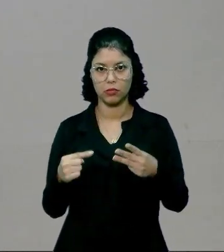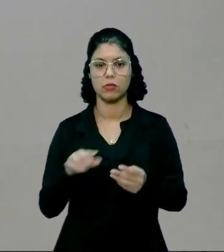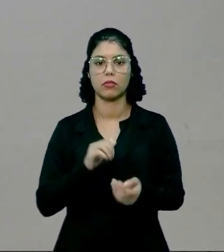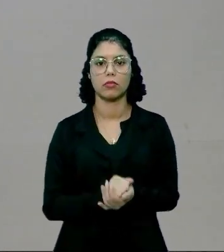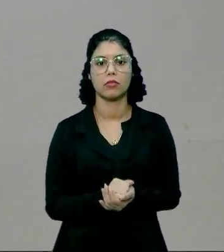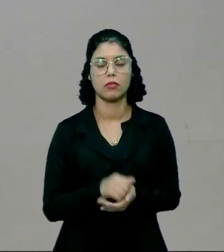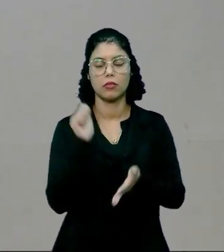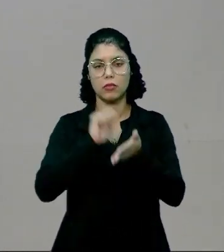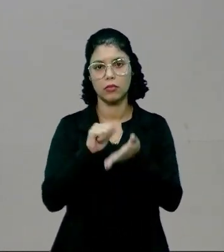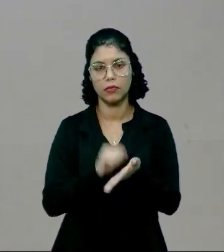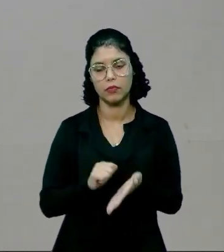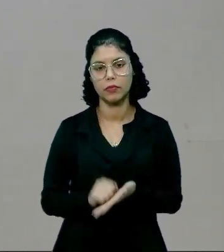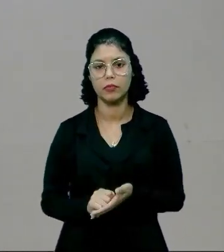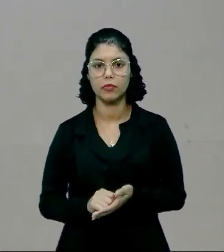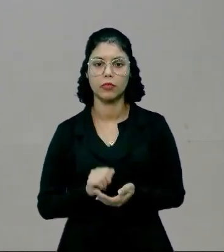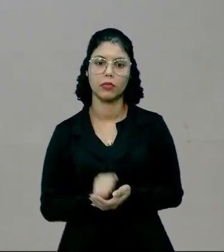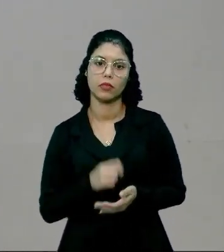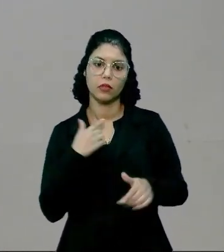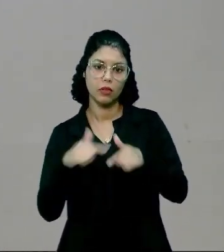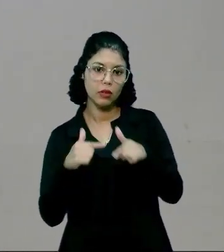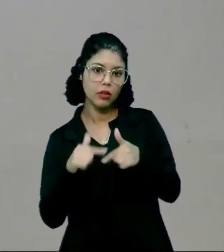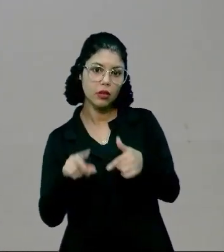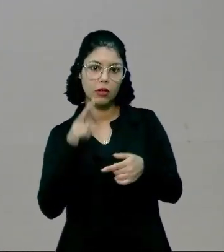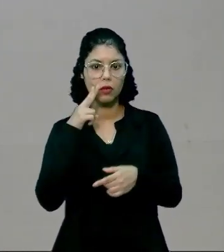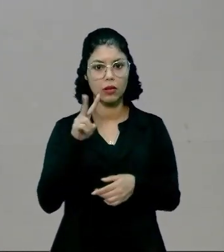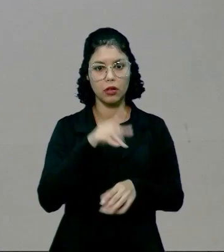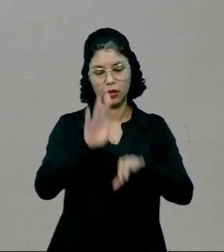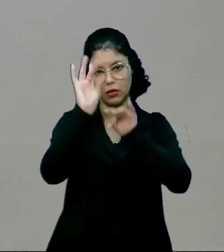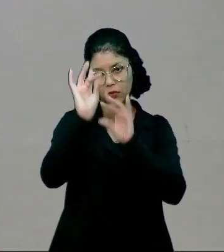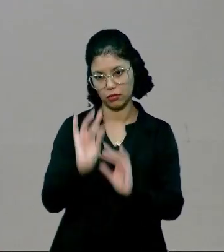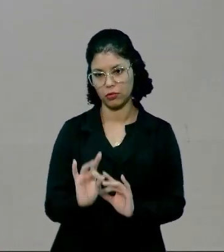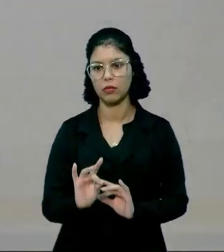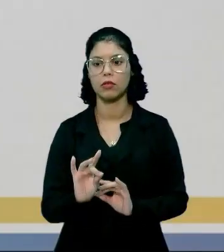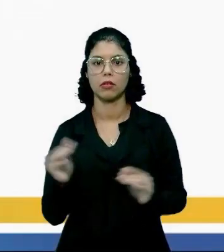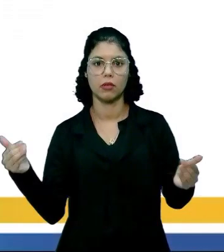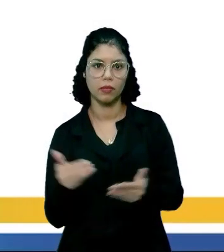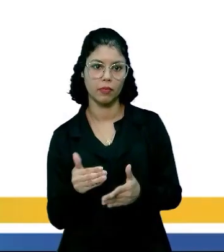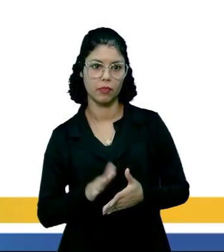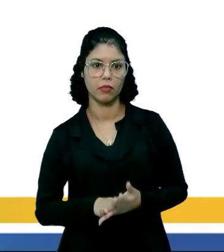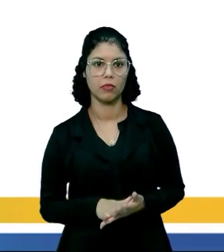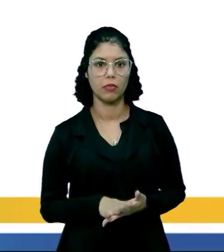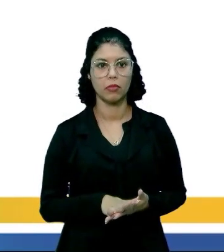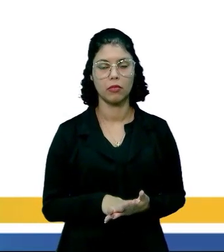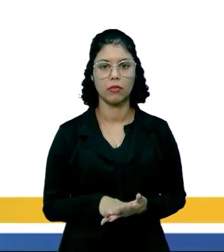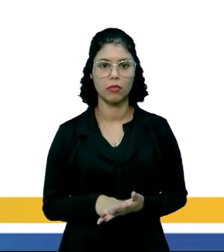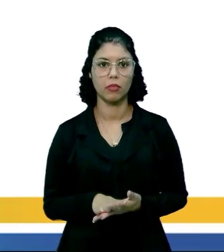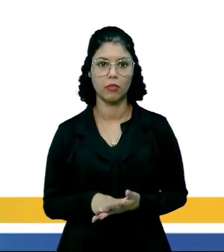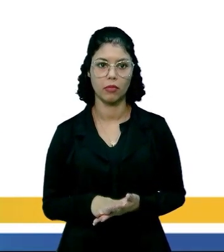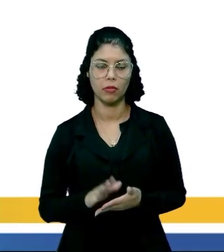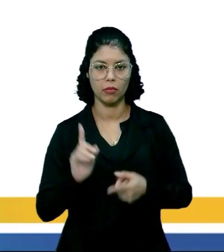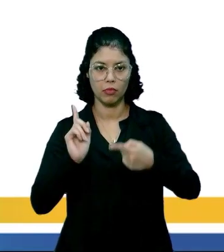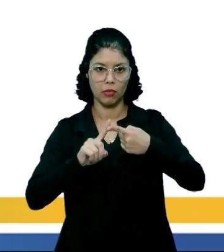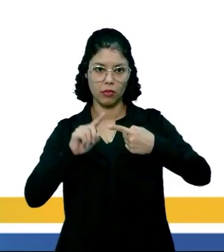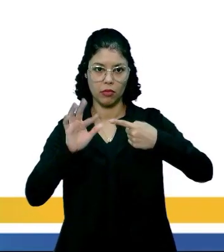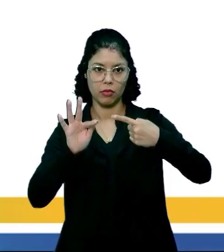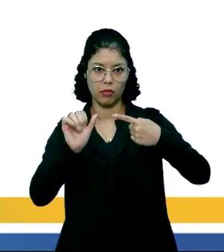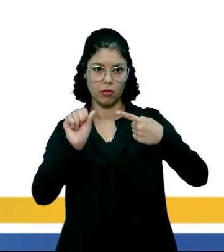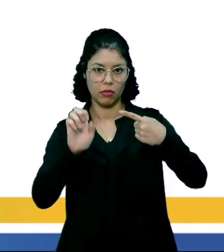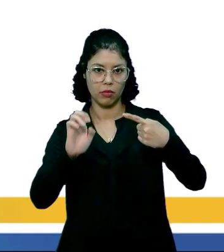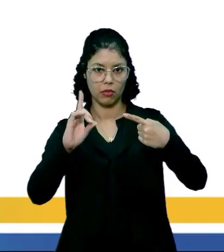fases desse escritor, tá? Então, a gente vai trabalhar, verificar cada uma delas agora. Vamos lá, na